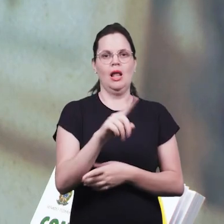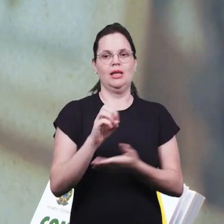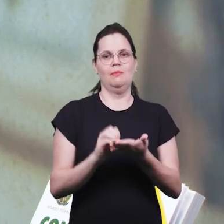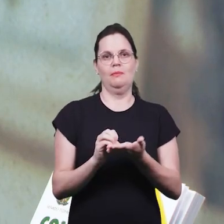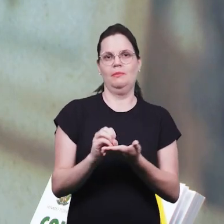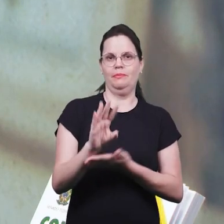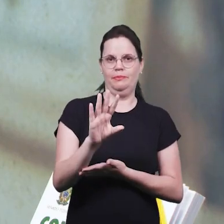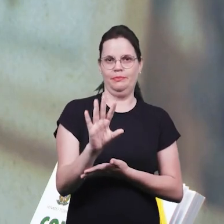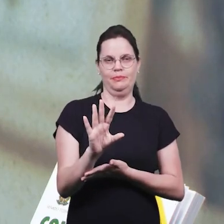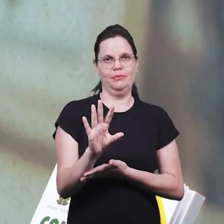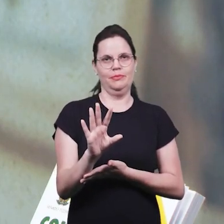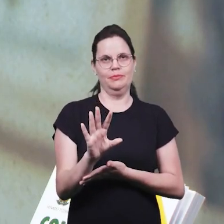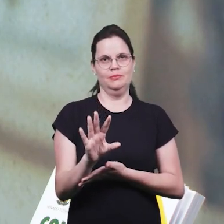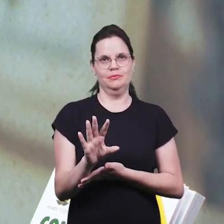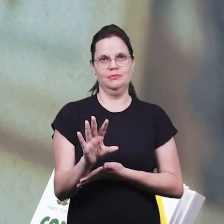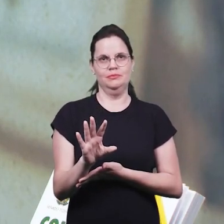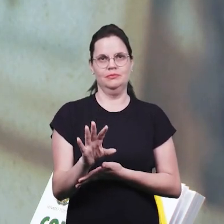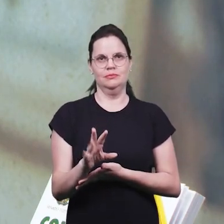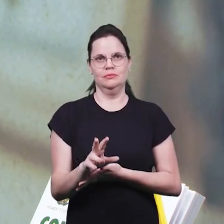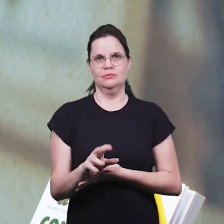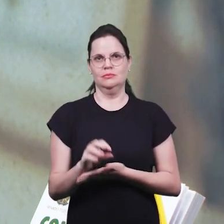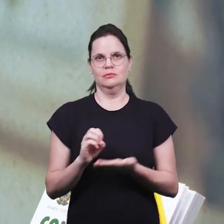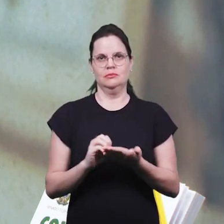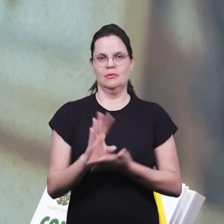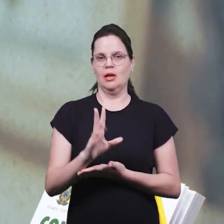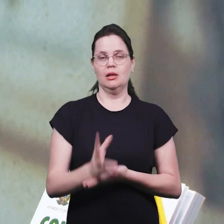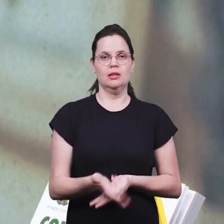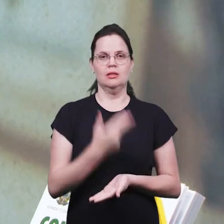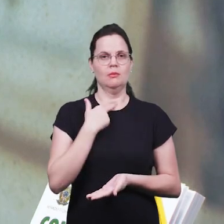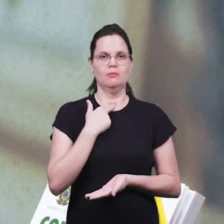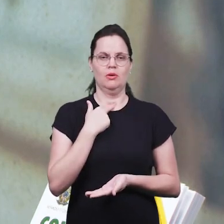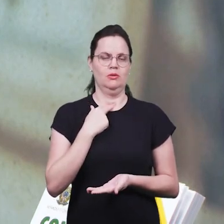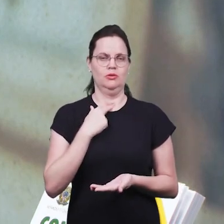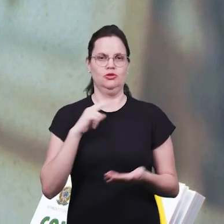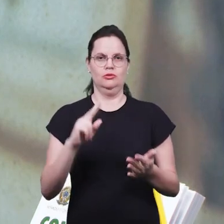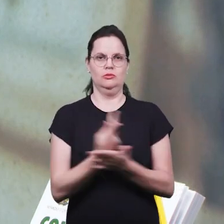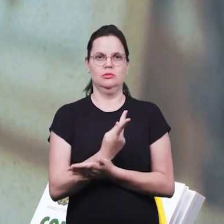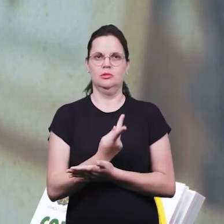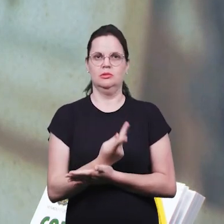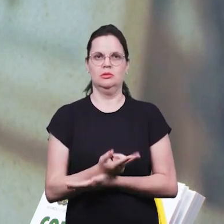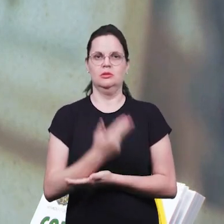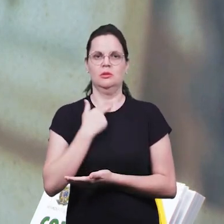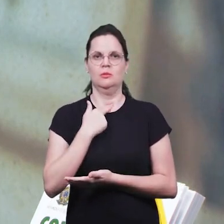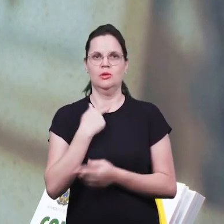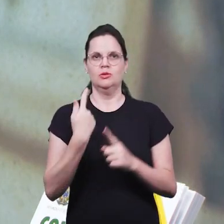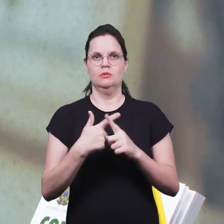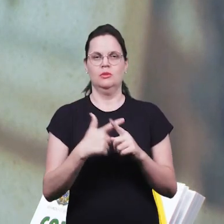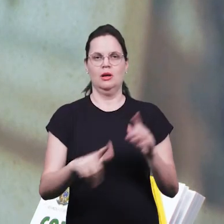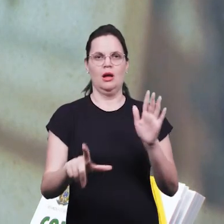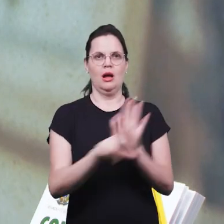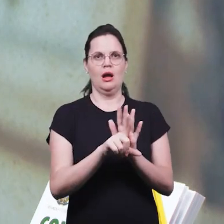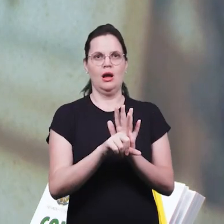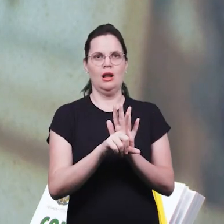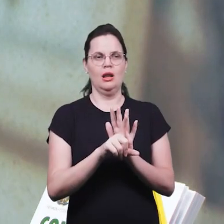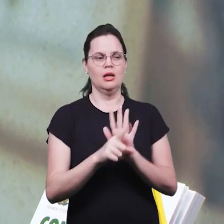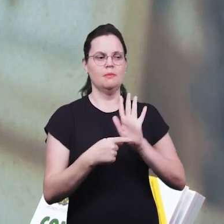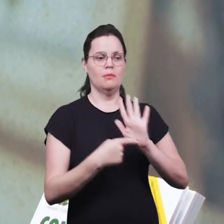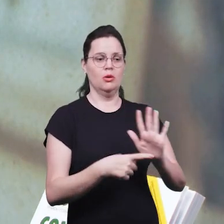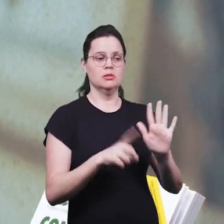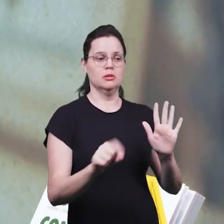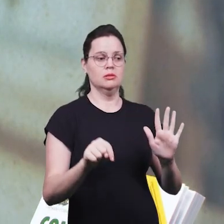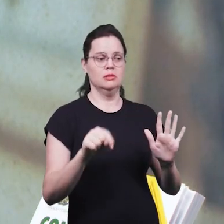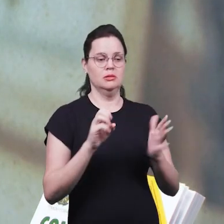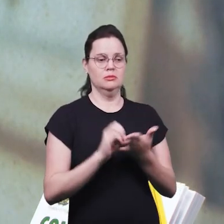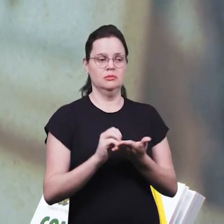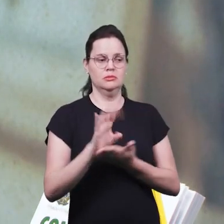dispensa que é considerada nula. É uma dispensa que não poderia acontecer. Pelos efeitos da lei, é como se ele dissesse: essa